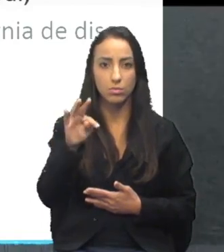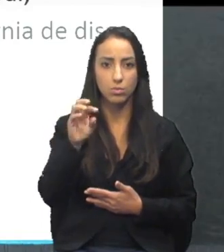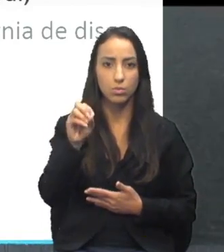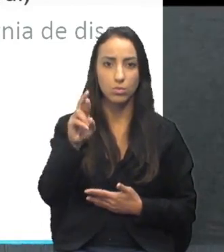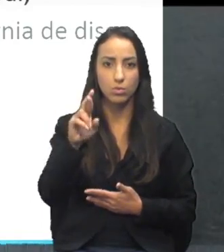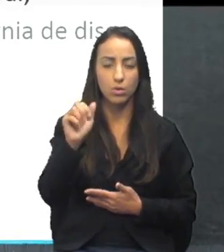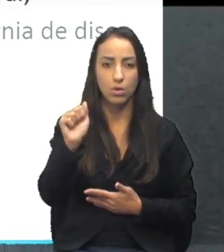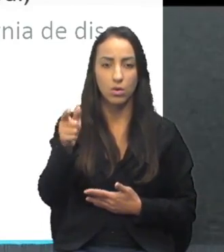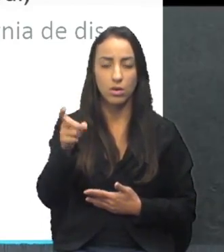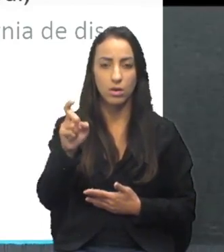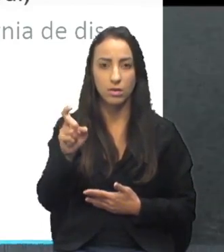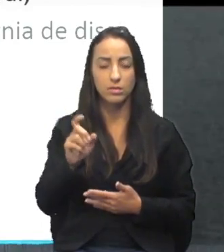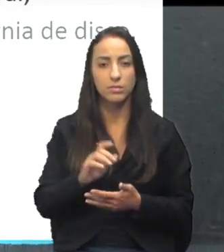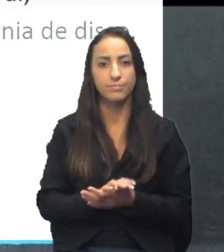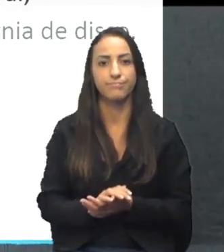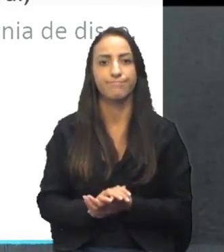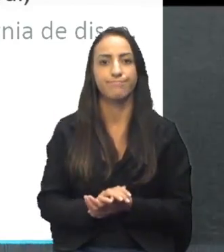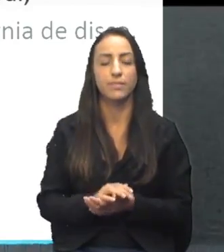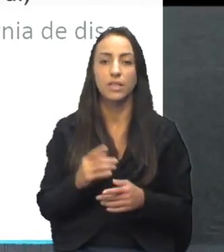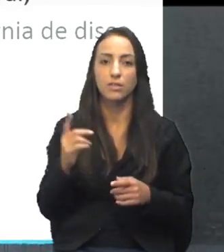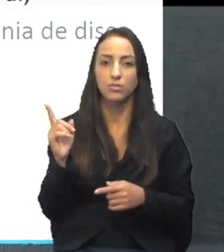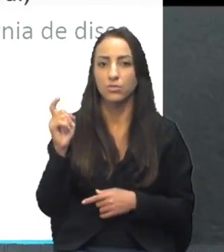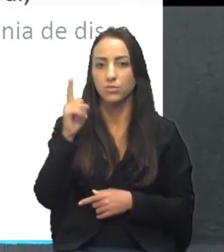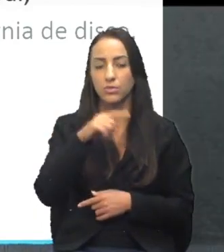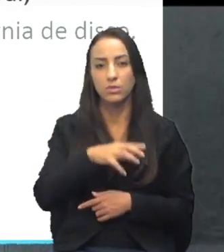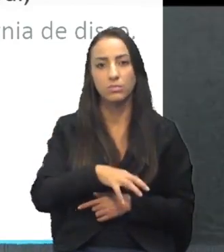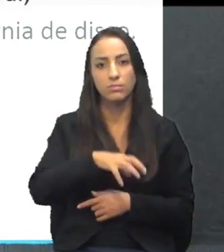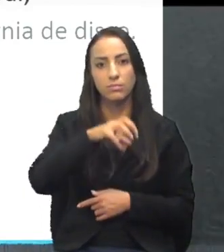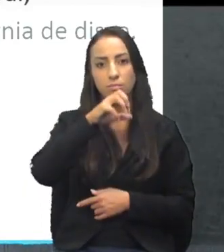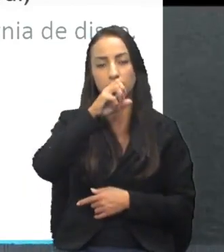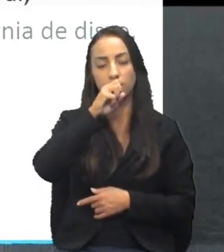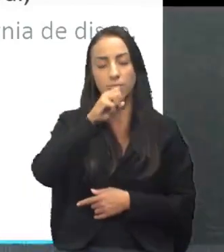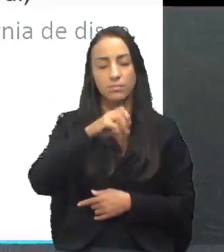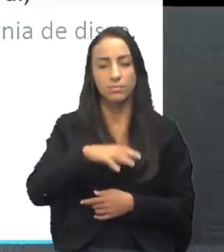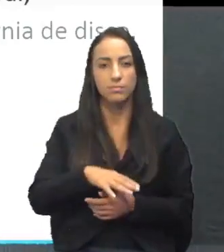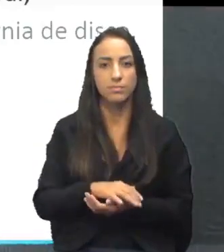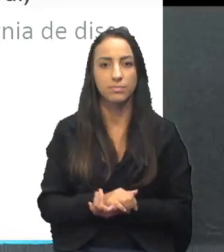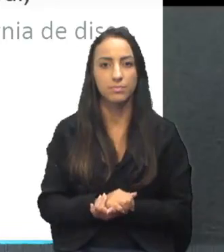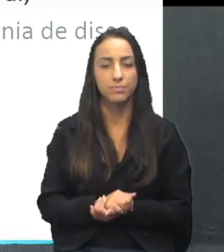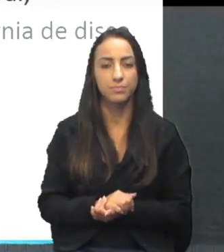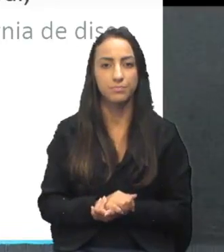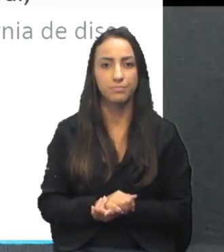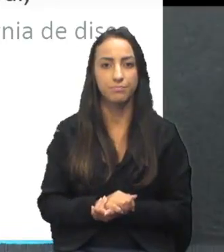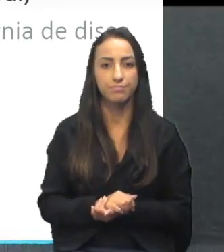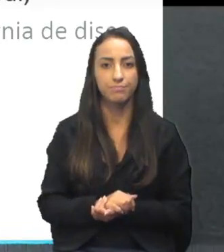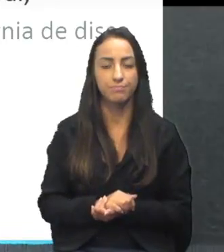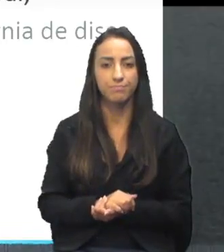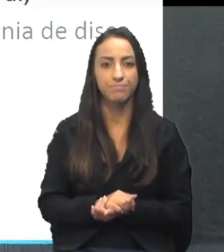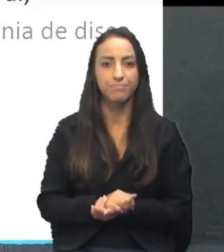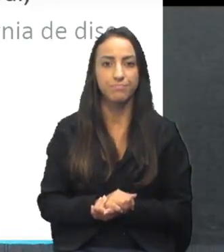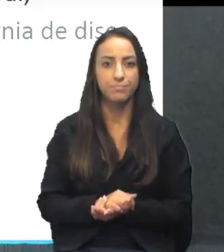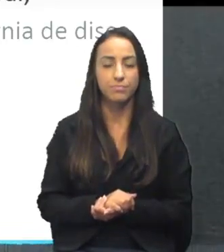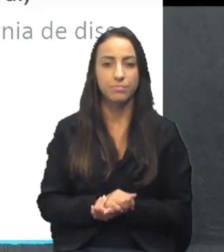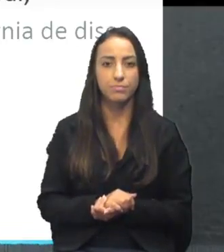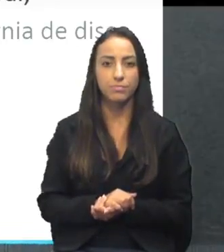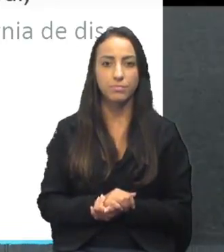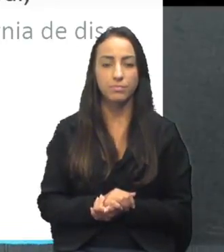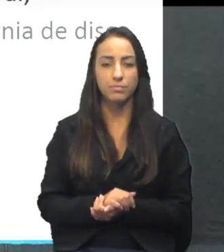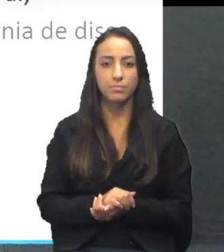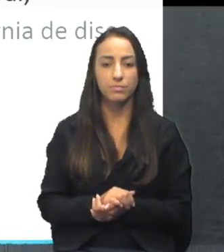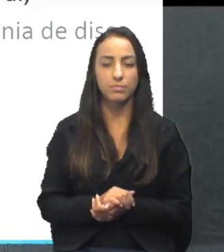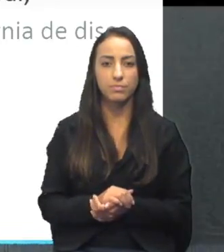você tem essa descompressão e a flexibilidade da caixa torácica é mantida. Deitado, essa flexibilidade ela